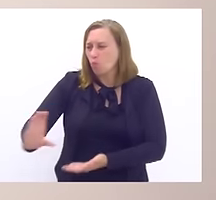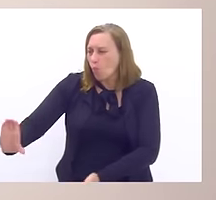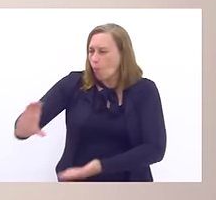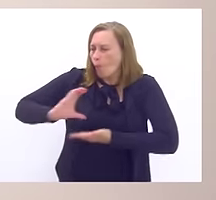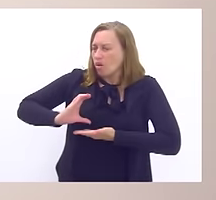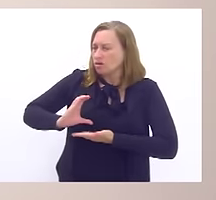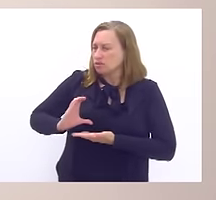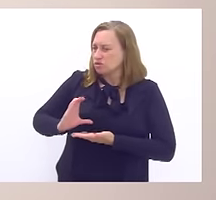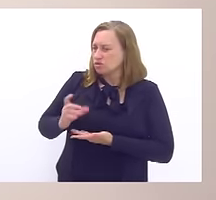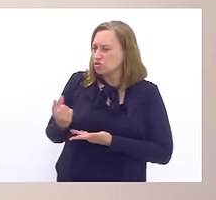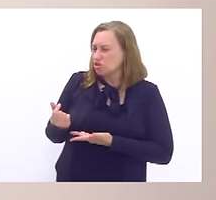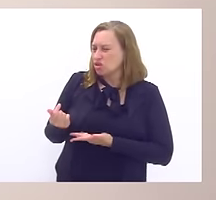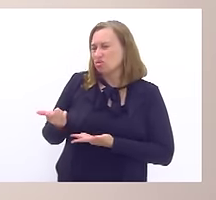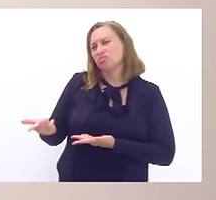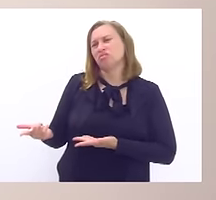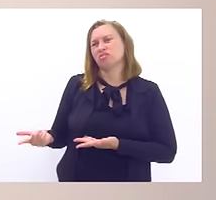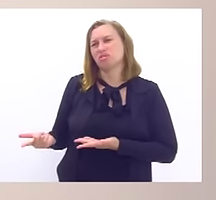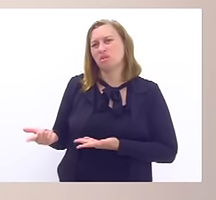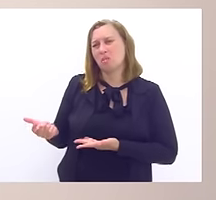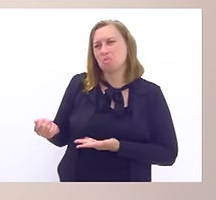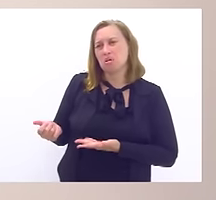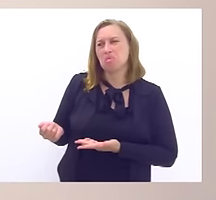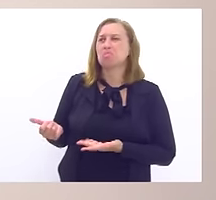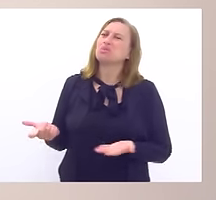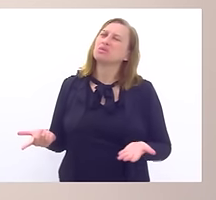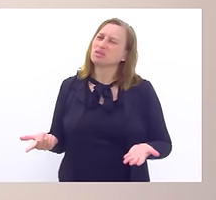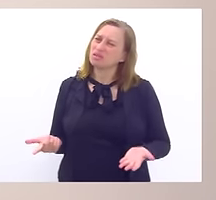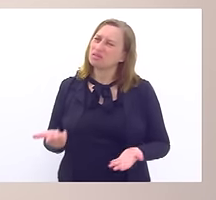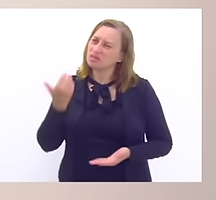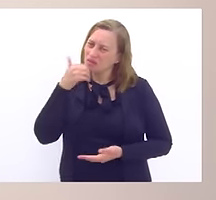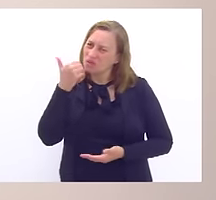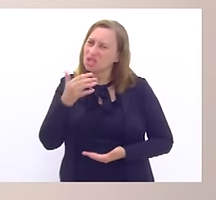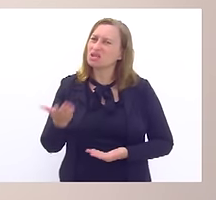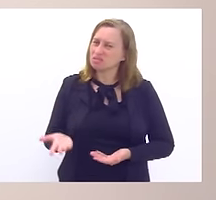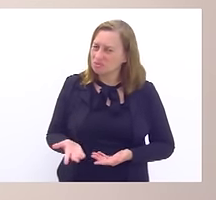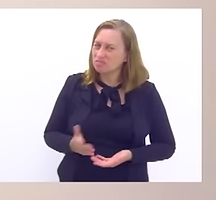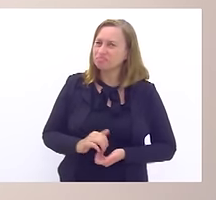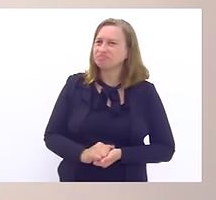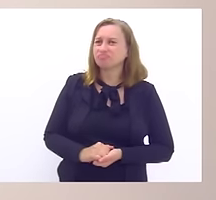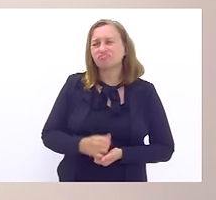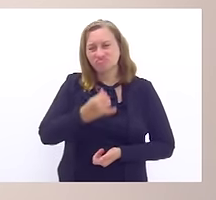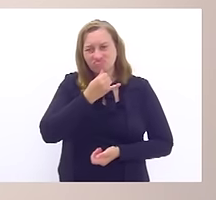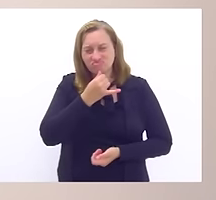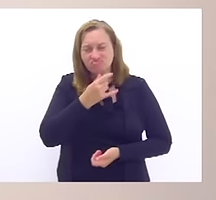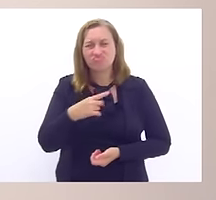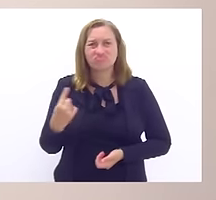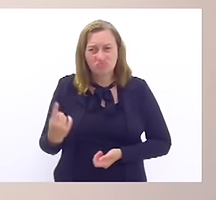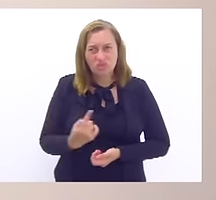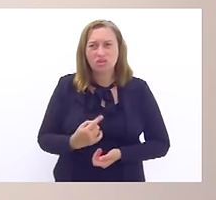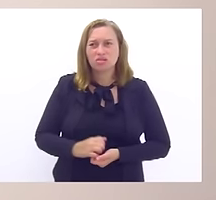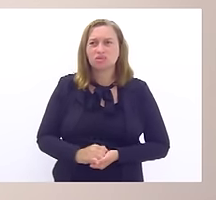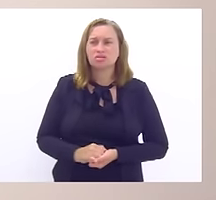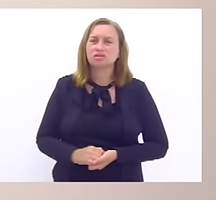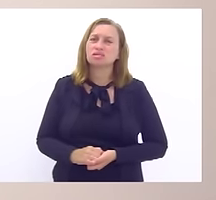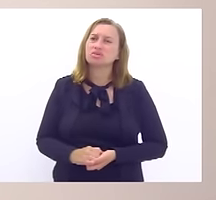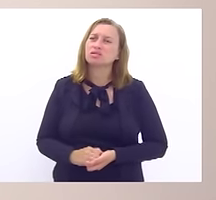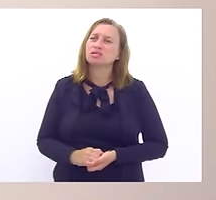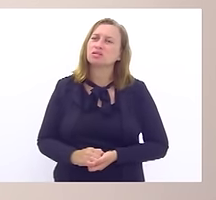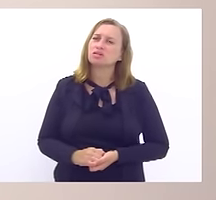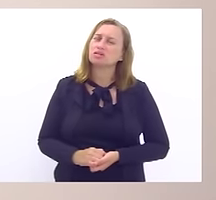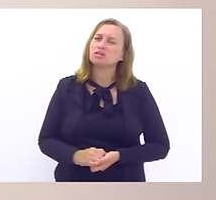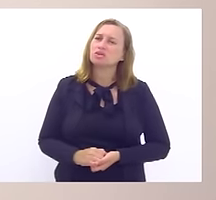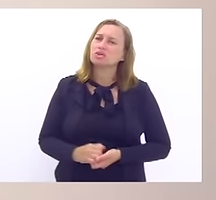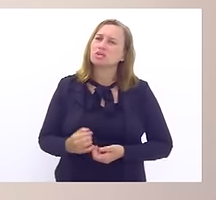que fazer isso com as pessoas Então essa é a nossa indignação só isso E acho que todos aqui tem o dever de